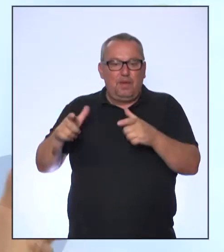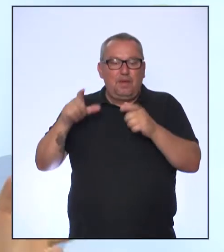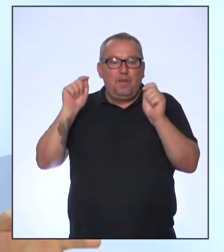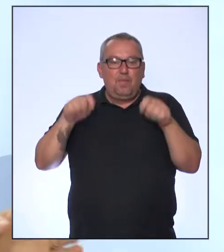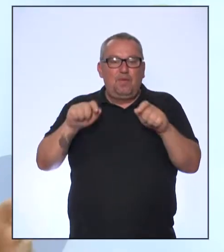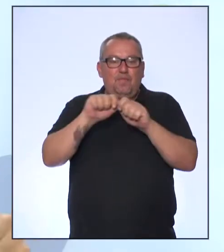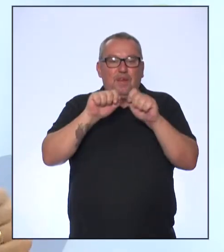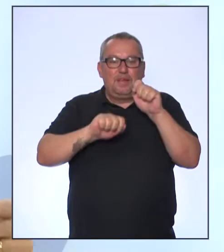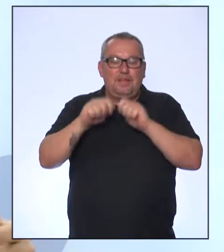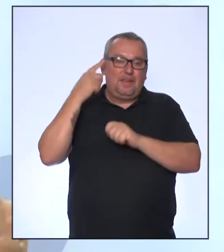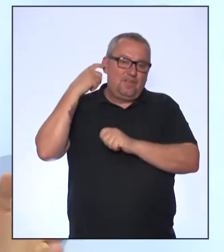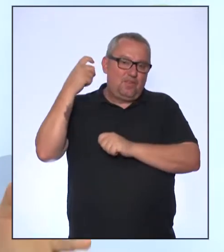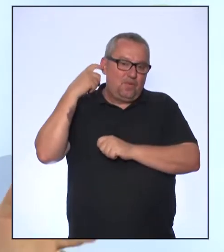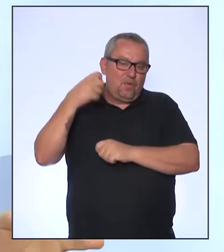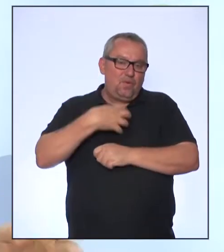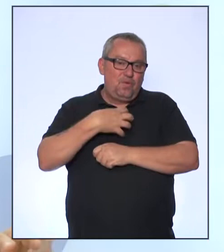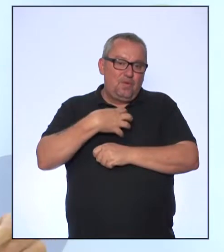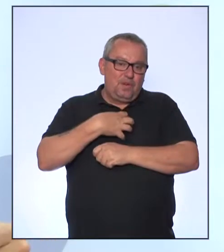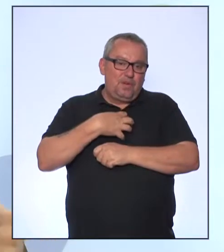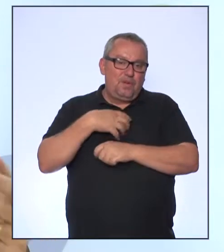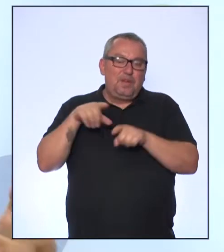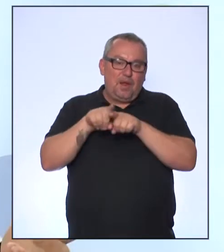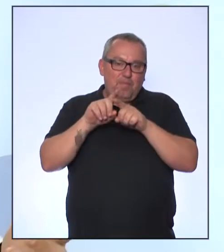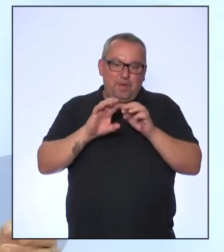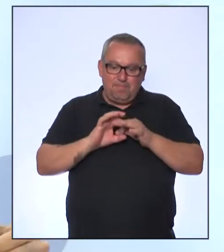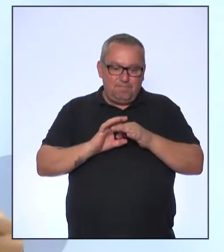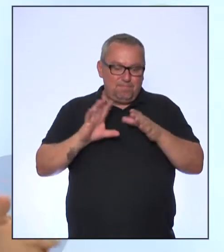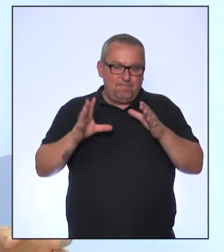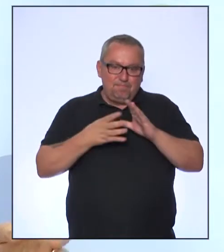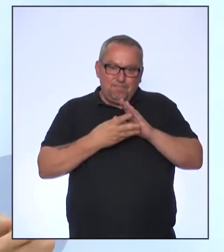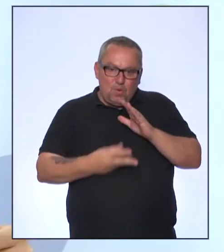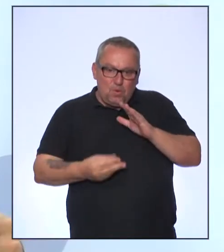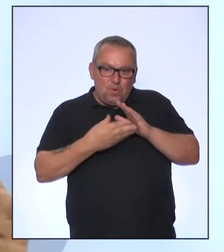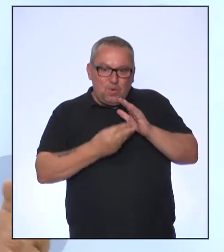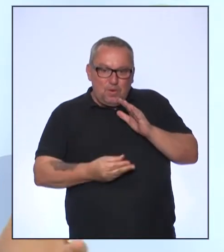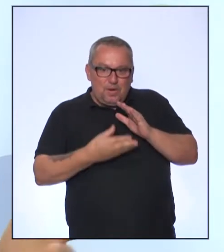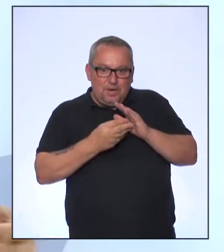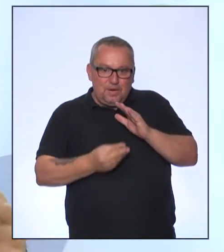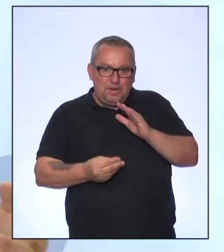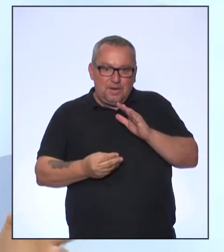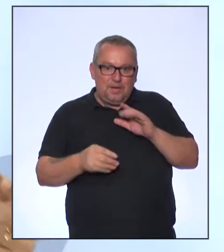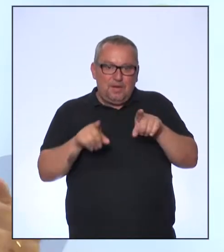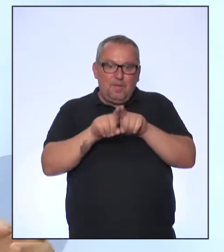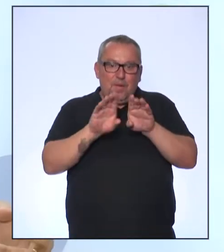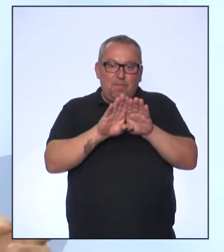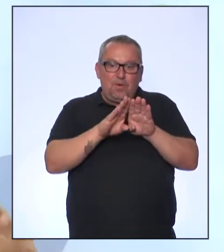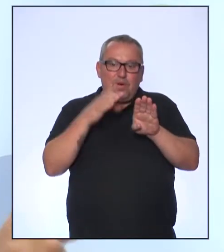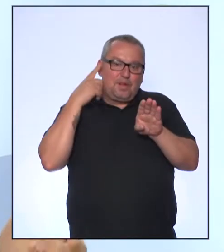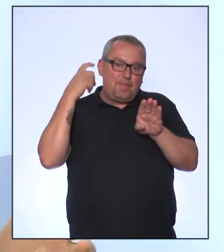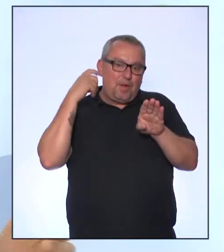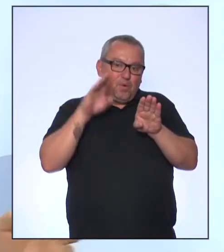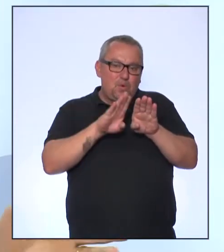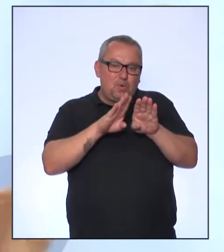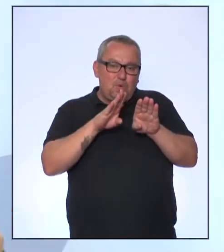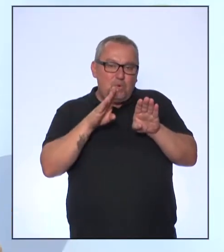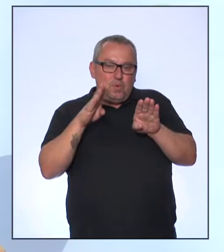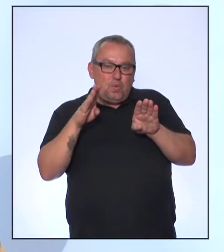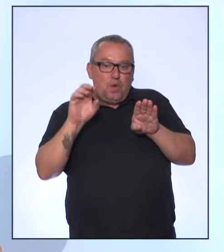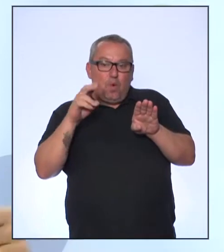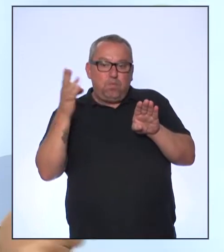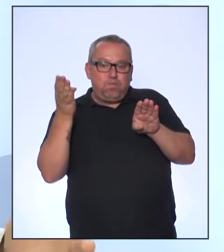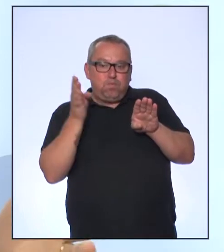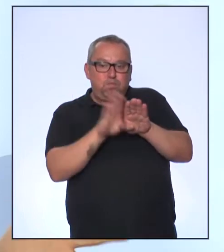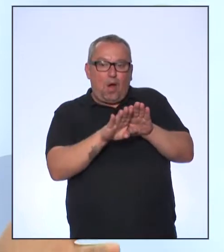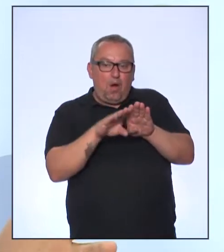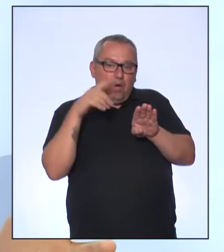até captar esses sons de forma espontânea, né? Gravar, de repente, um áudio de uma porta rangendo, abrindo, uma porta batendo, e inserir esse